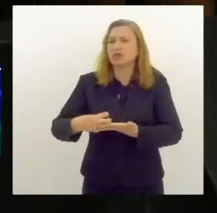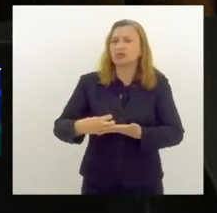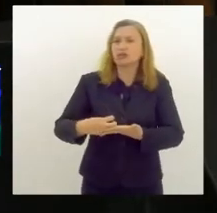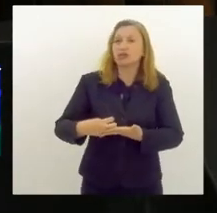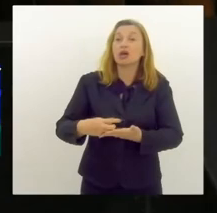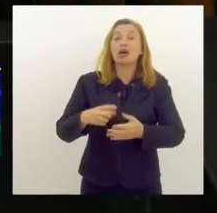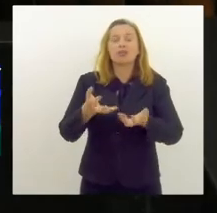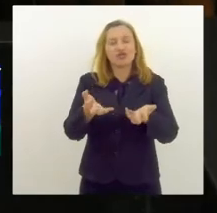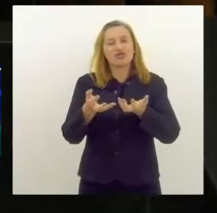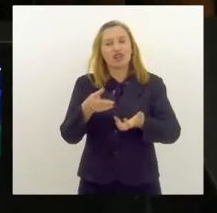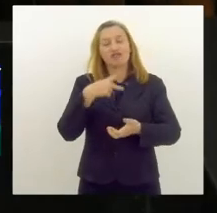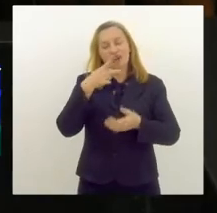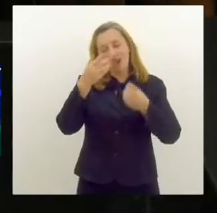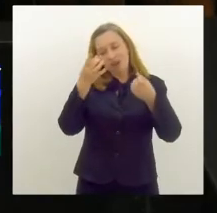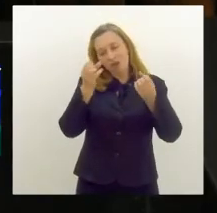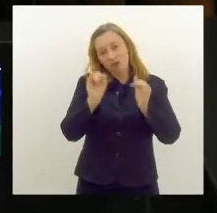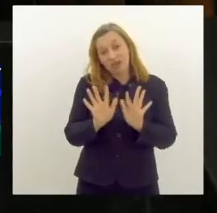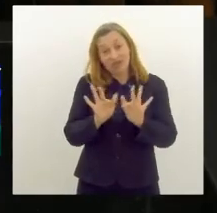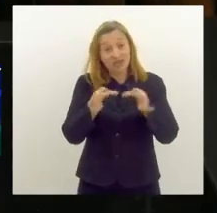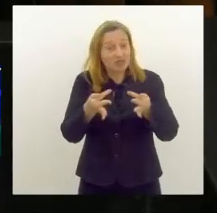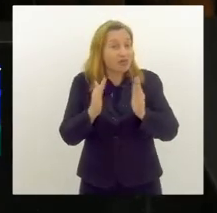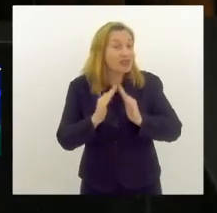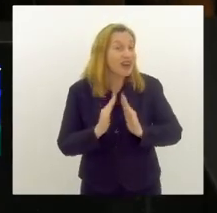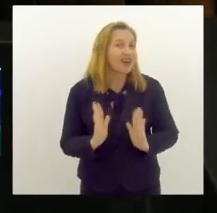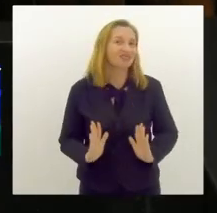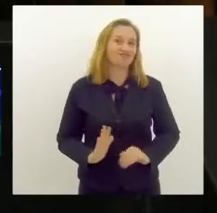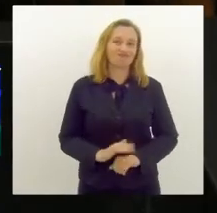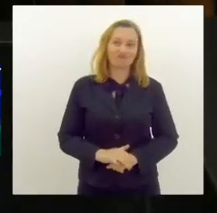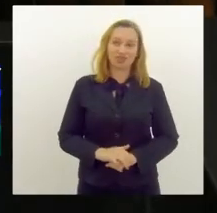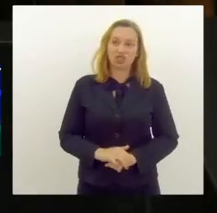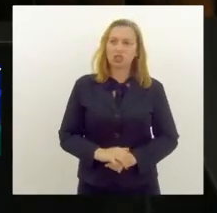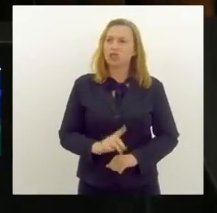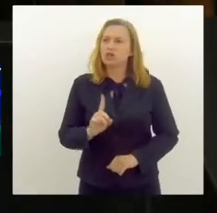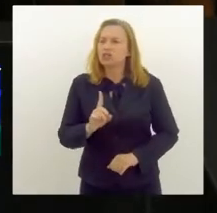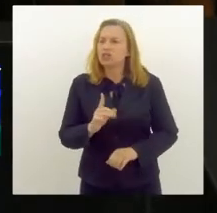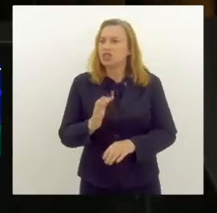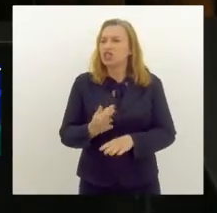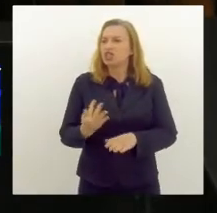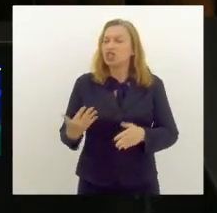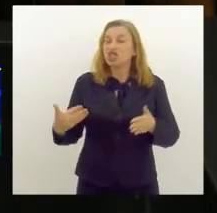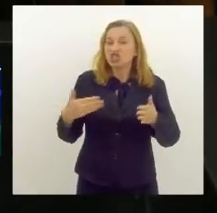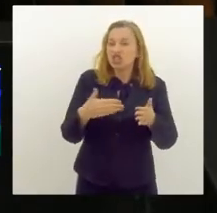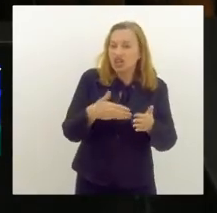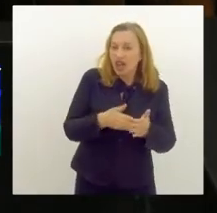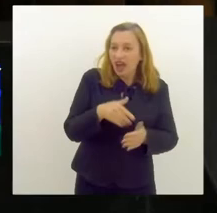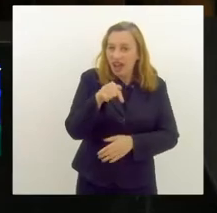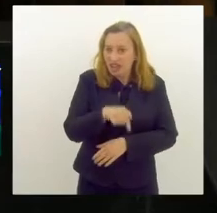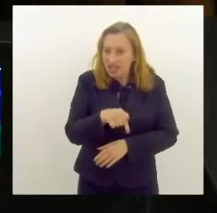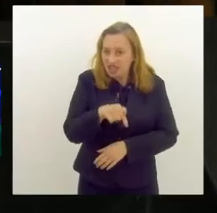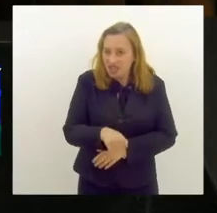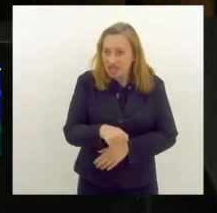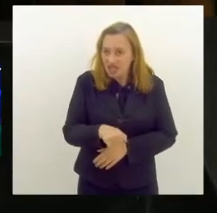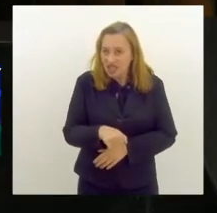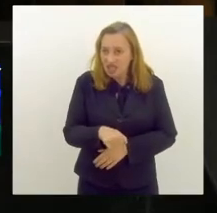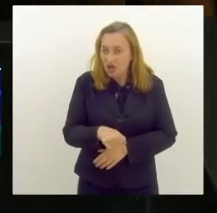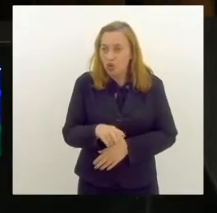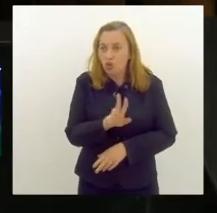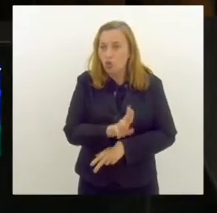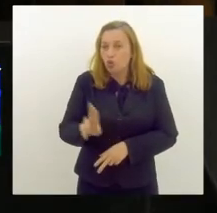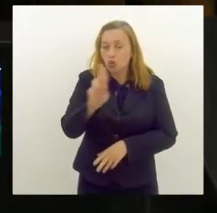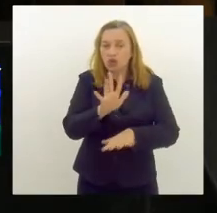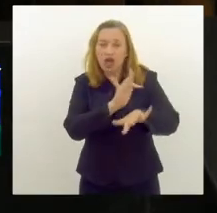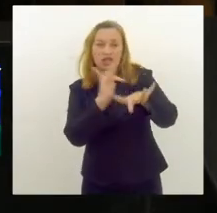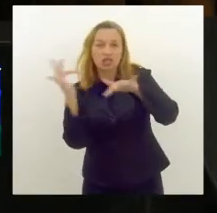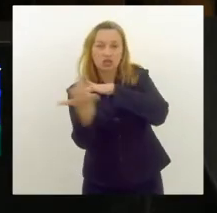Mas eu quero trazer um detalhe a esta casa. Não adianta chegar nesta tribuna, não adianta utilizar as